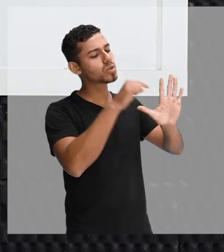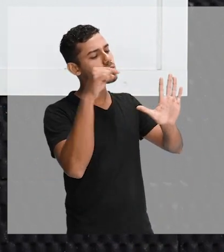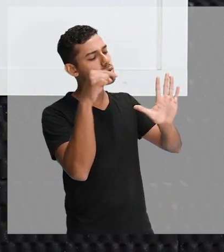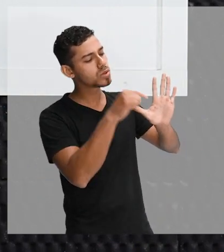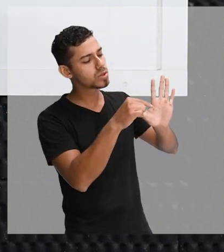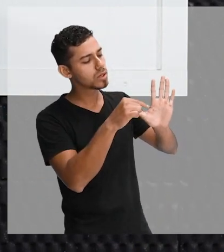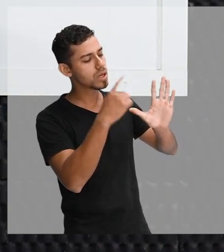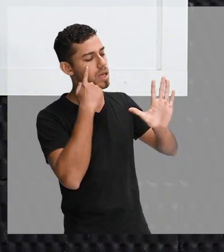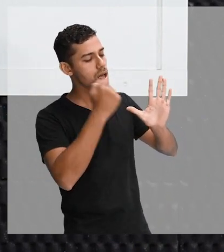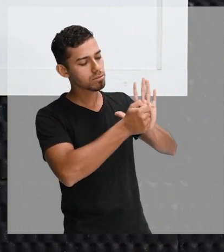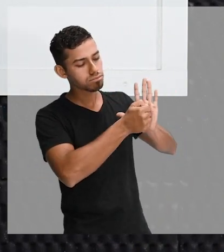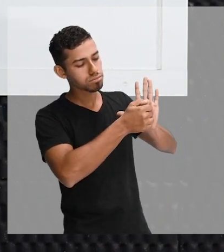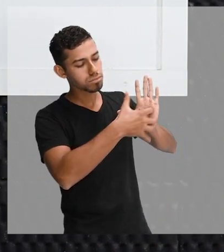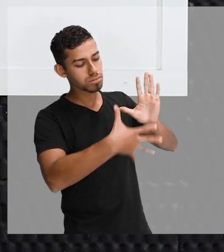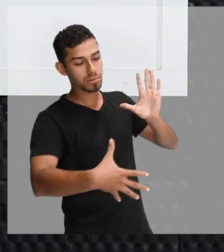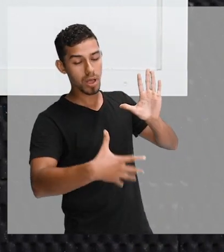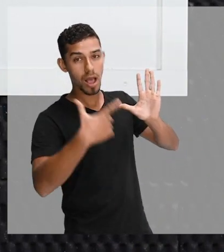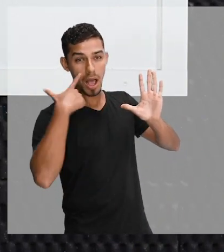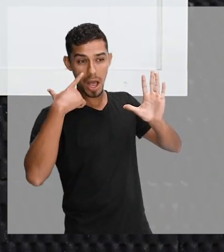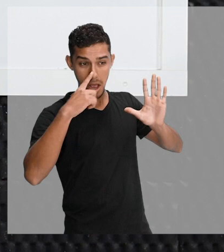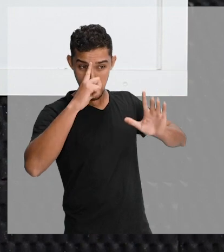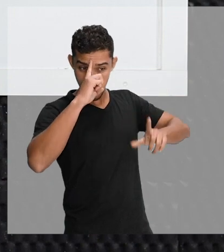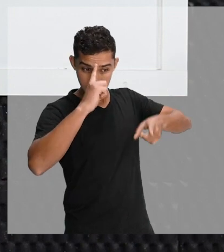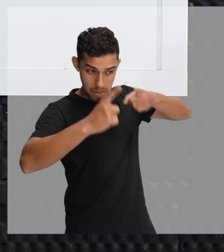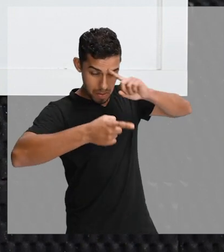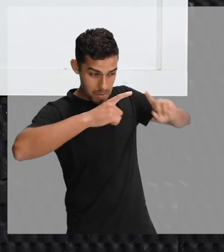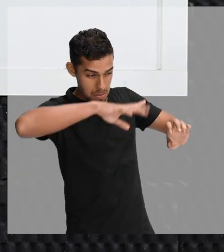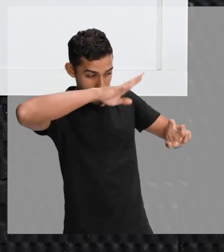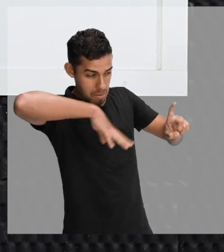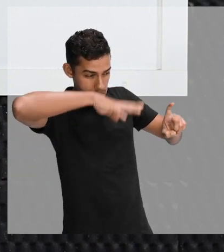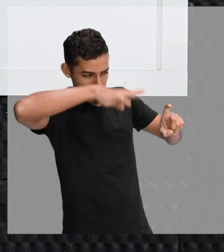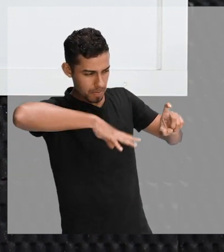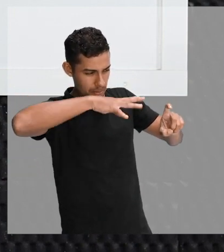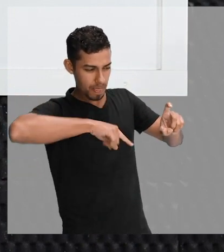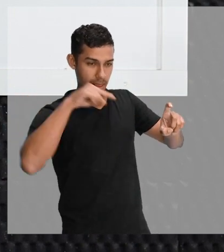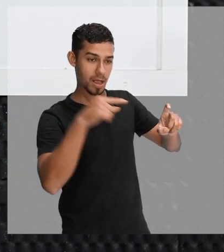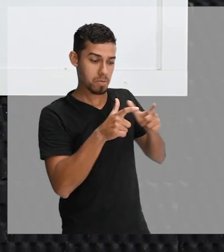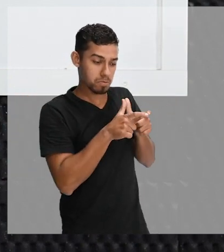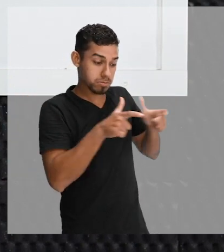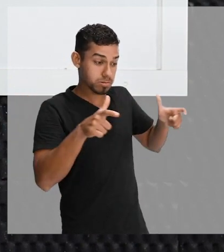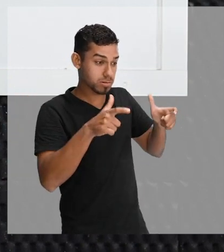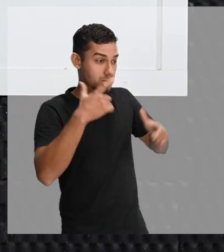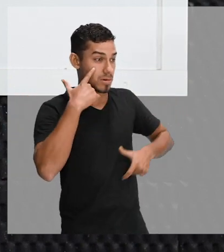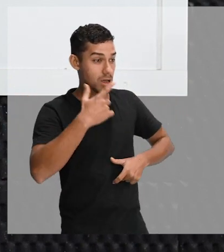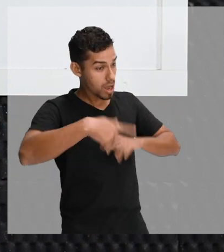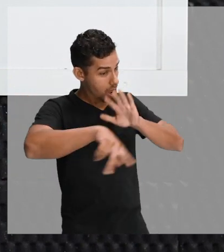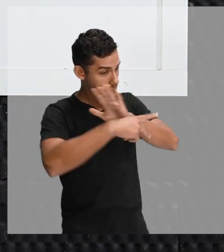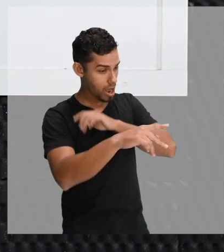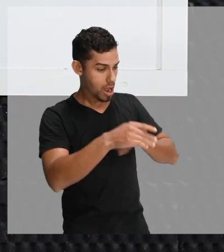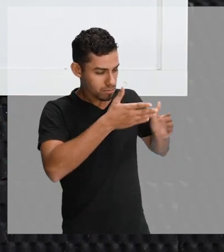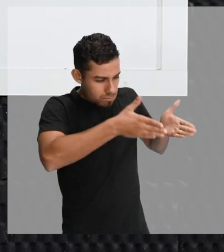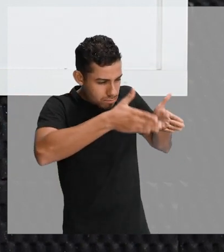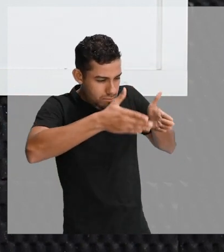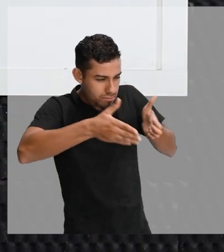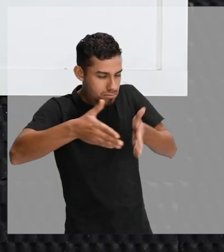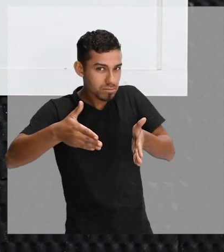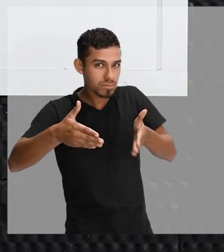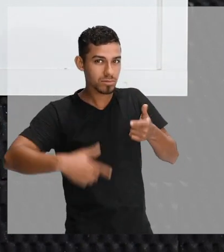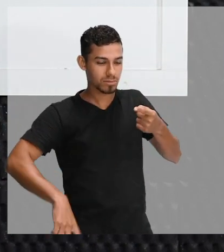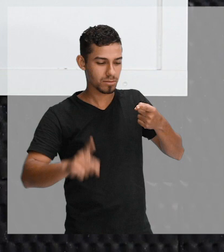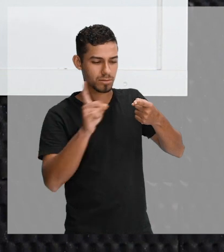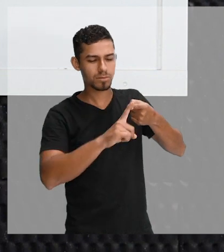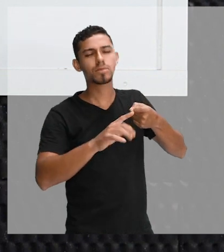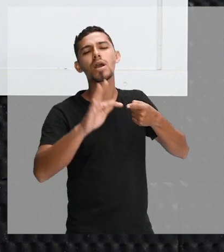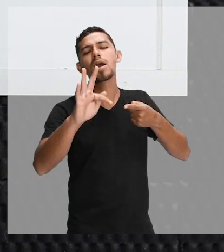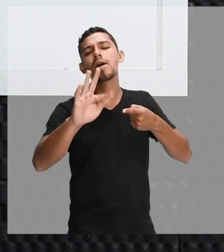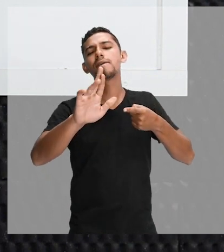grandes mártires, os grandes ídolos, que serão também Arautos deste processo, nós temos ali o